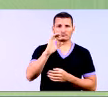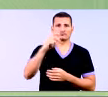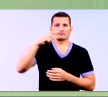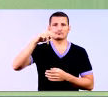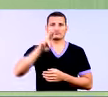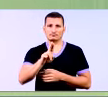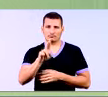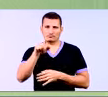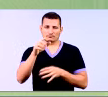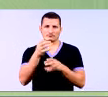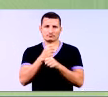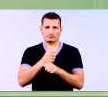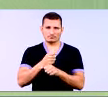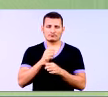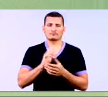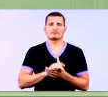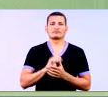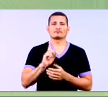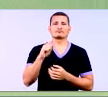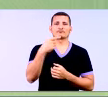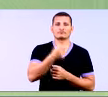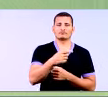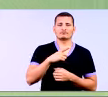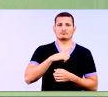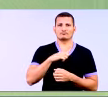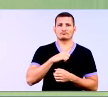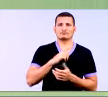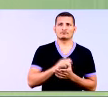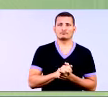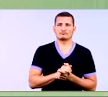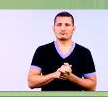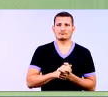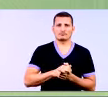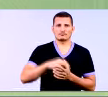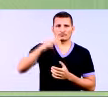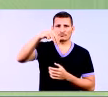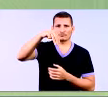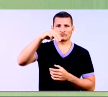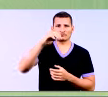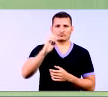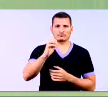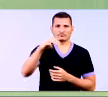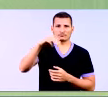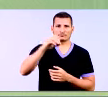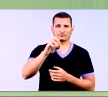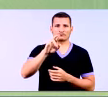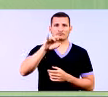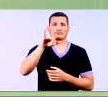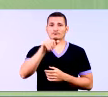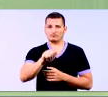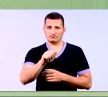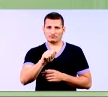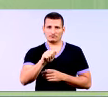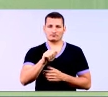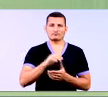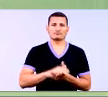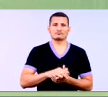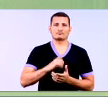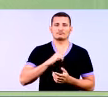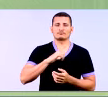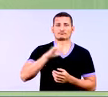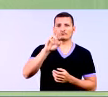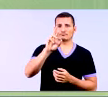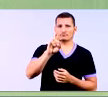que é o processador. Depois a gente tem ainda as memórias, né? Memória RAM.